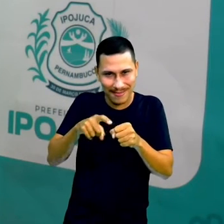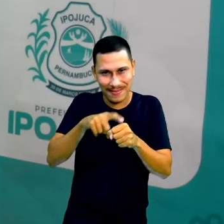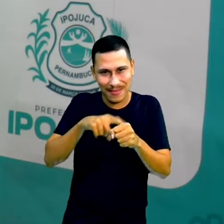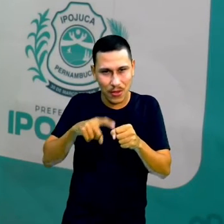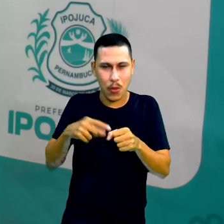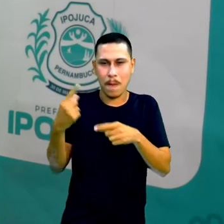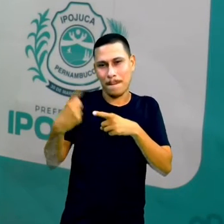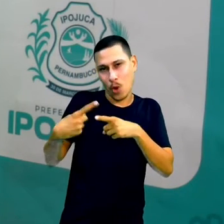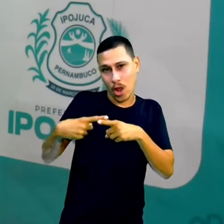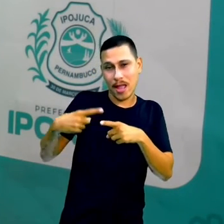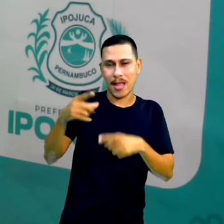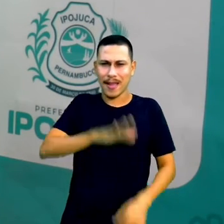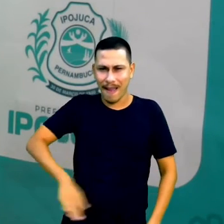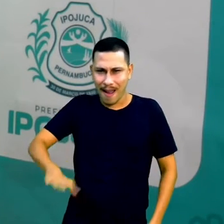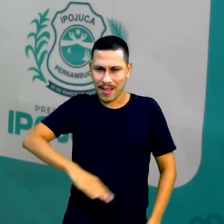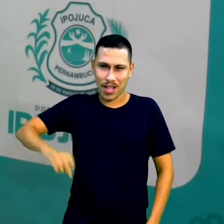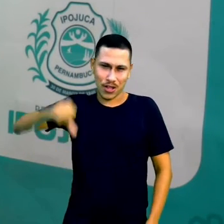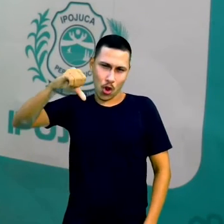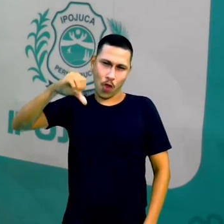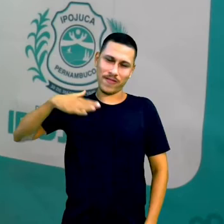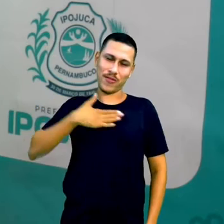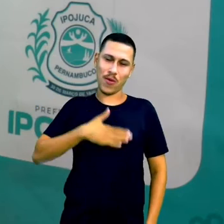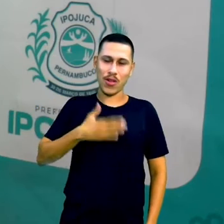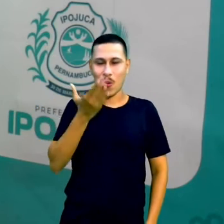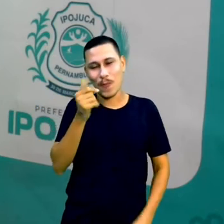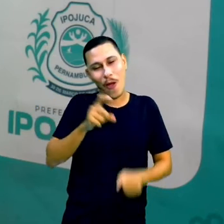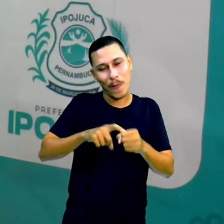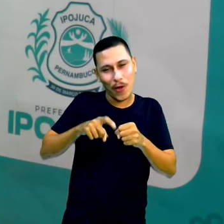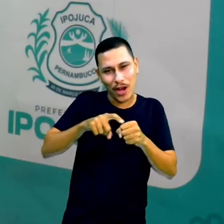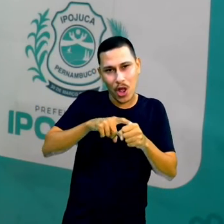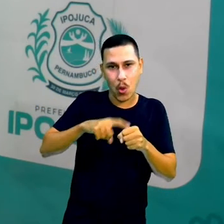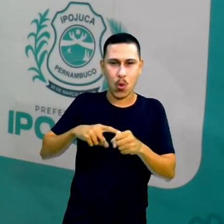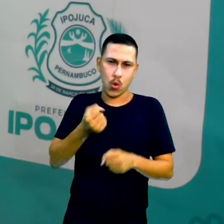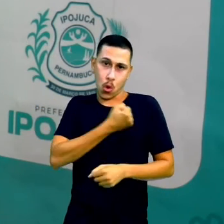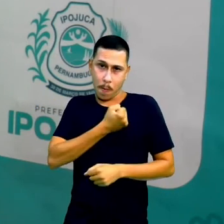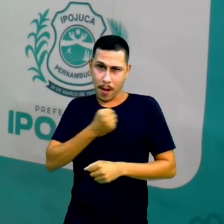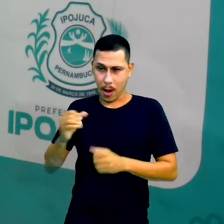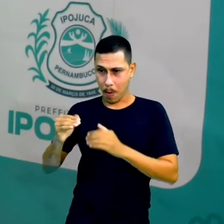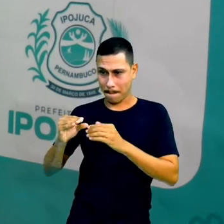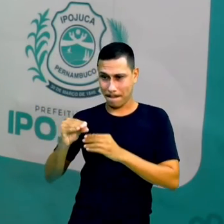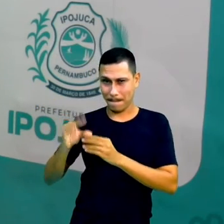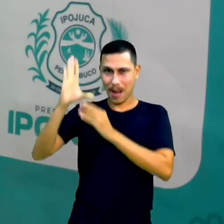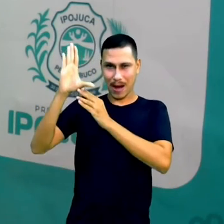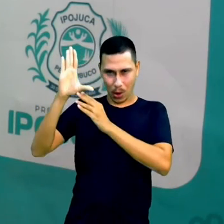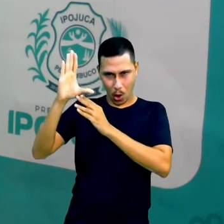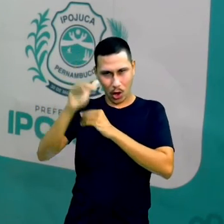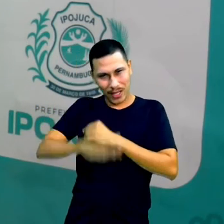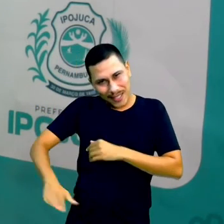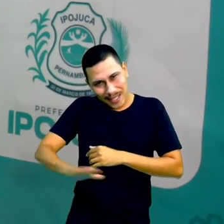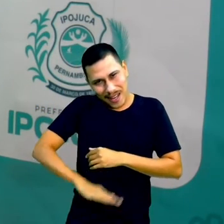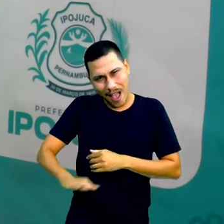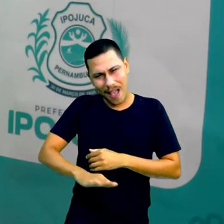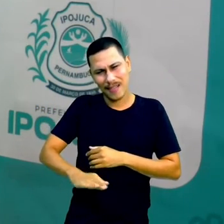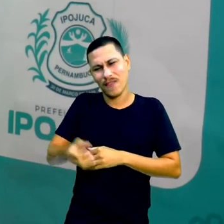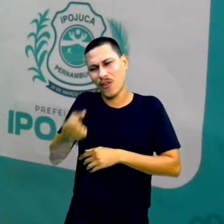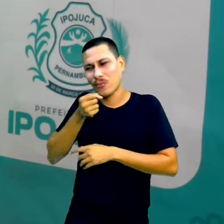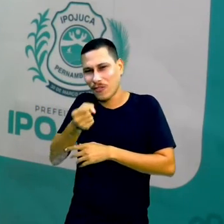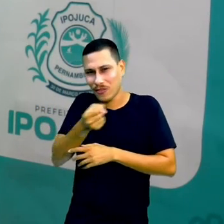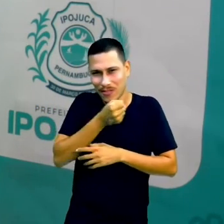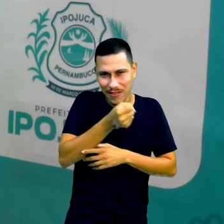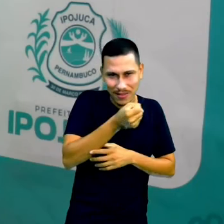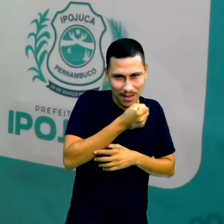morangos. Porque 9 crianças gostam de comer morango. É o número maior de crianças que foram entrevistadas,